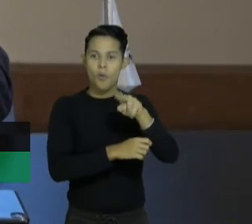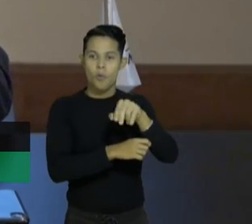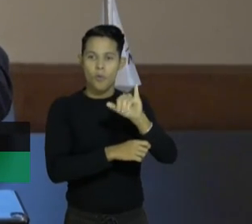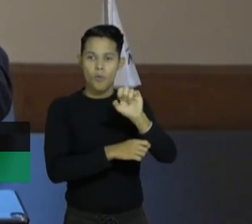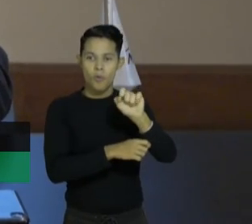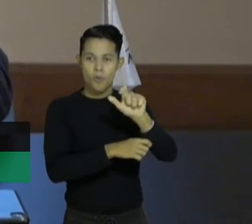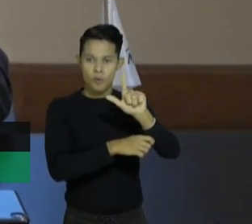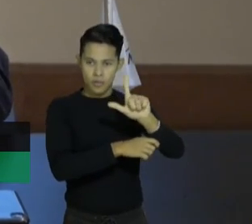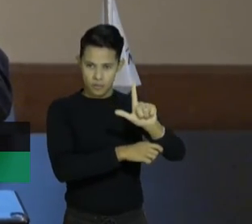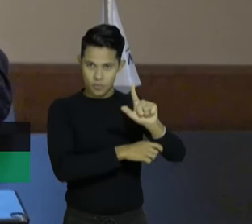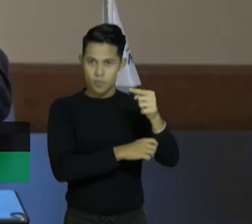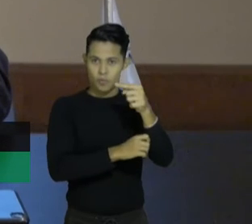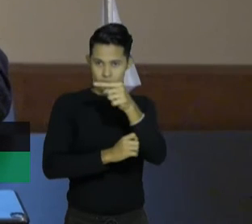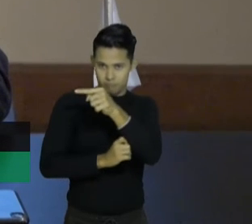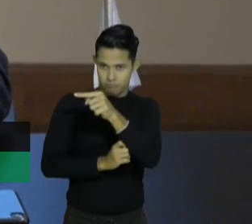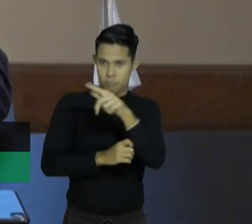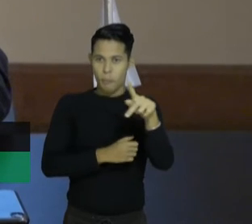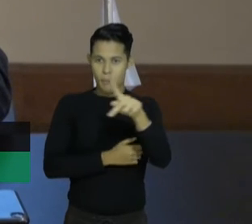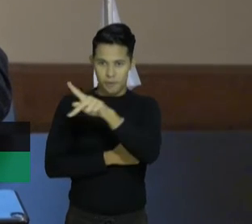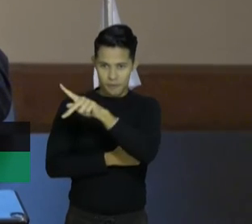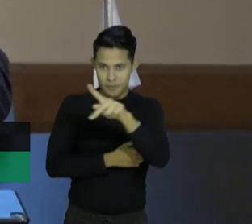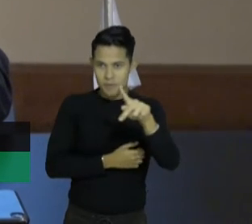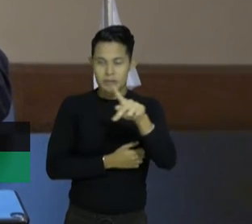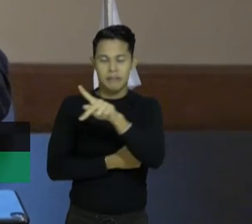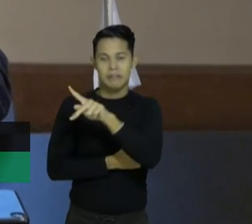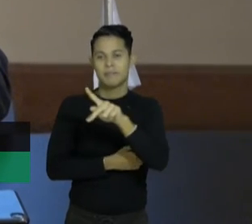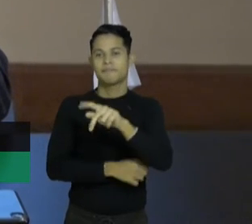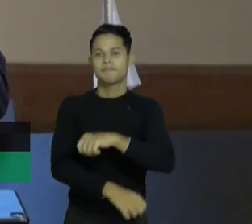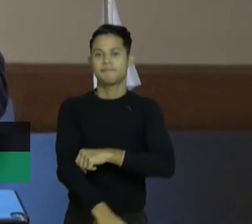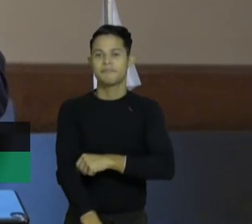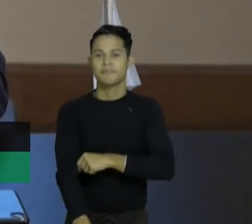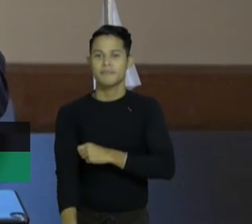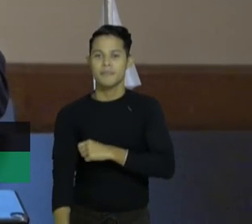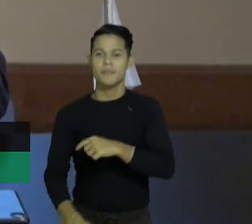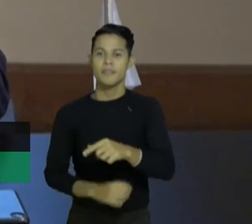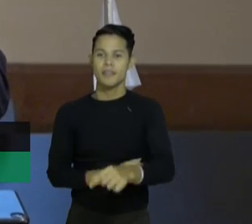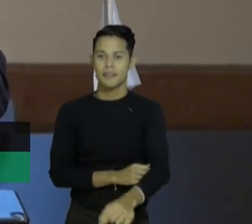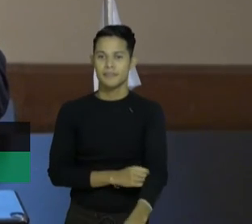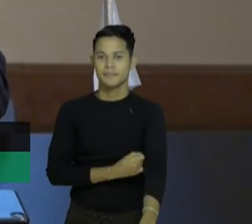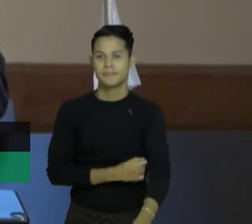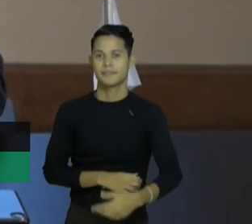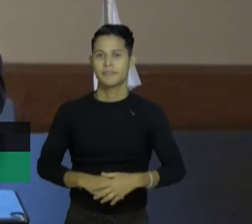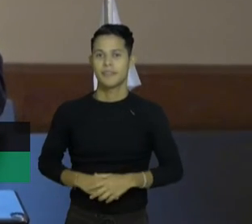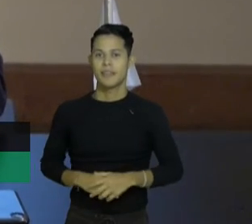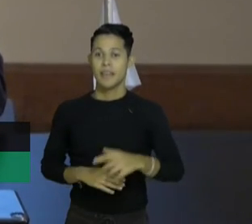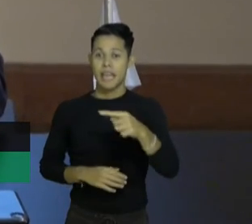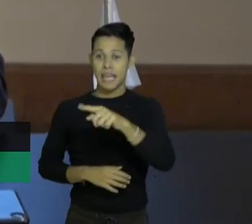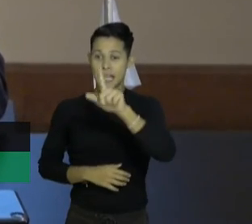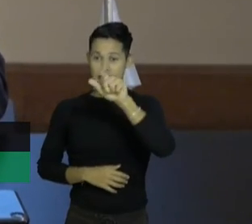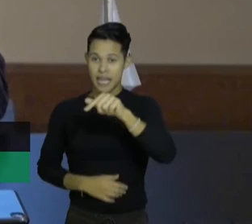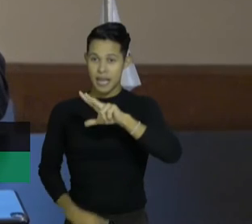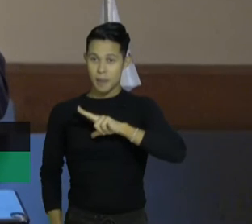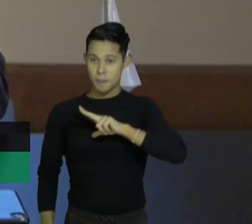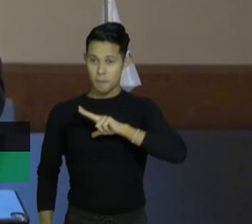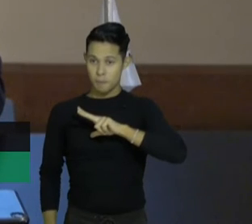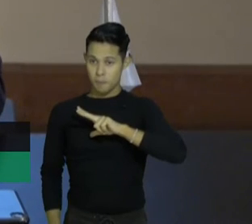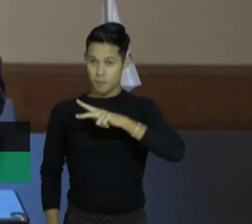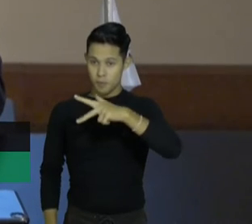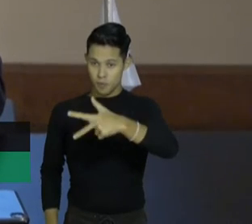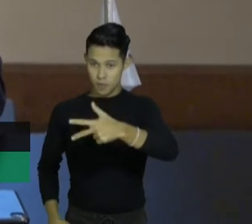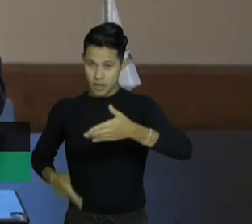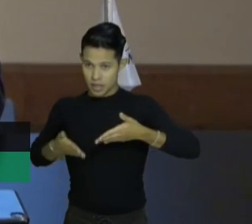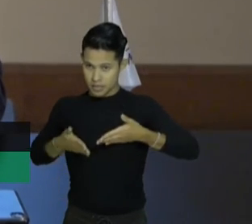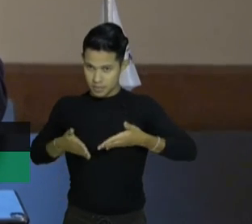eh ele digamos assim ele é de eh é português de de